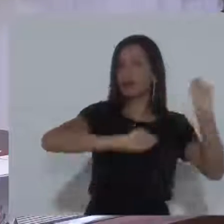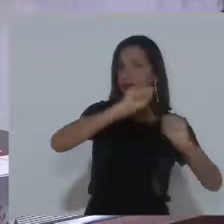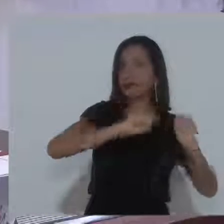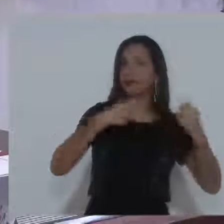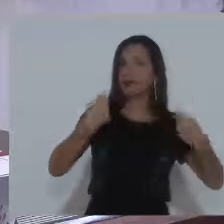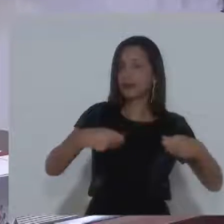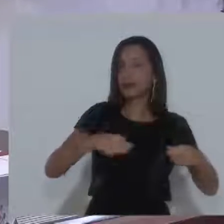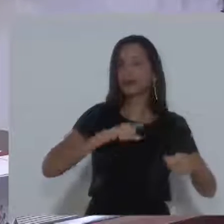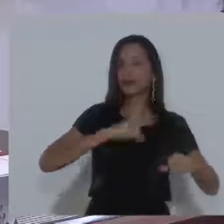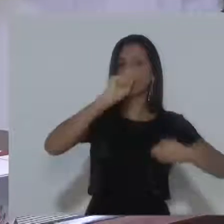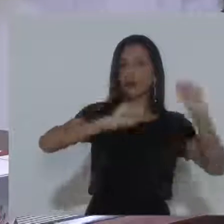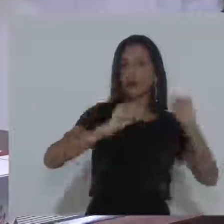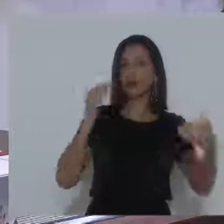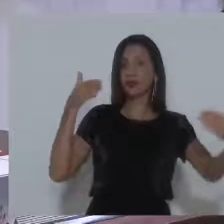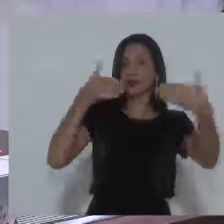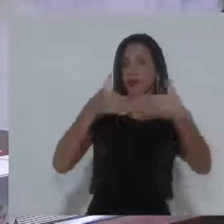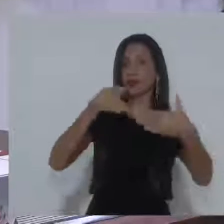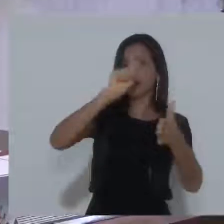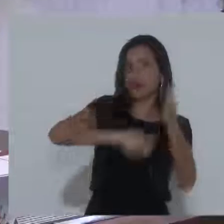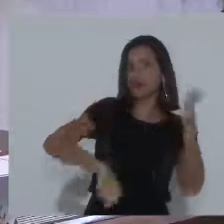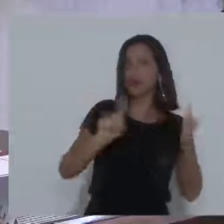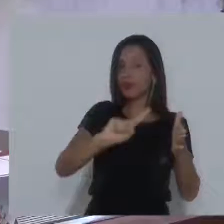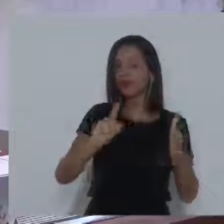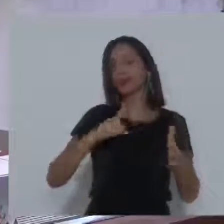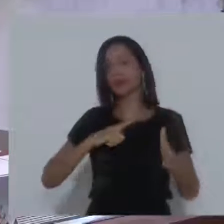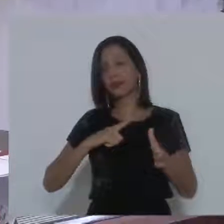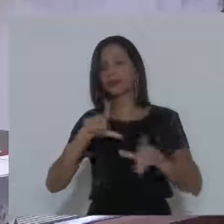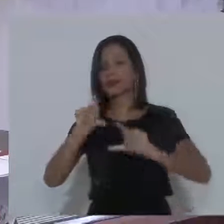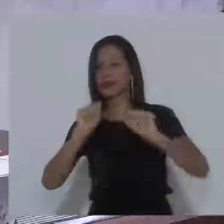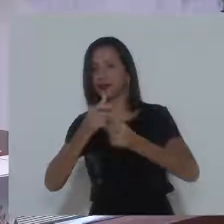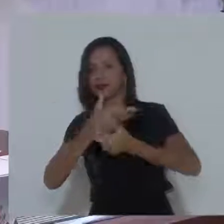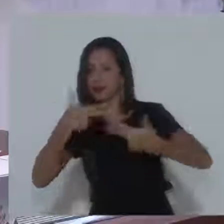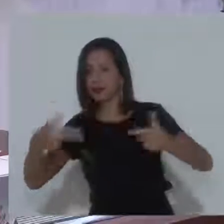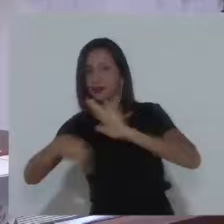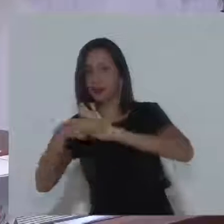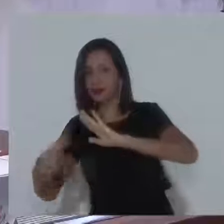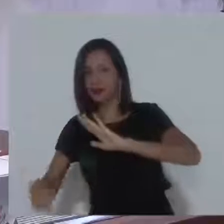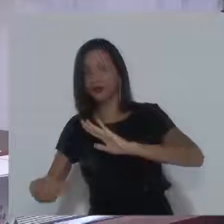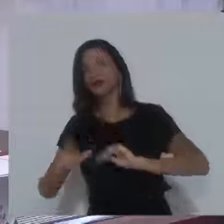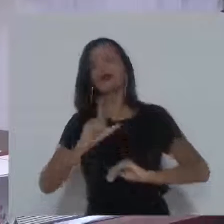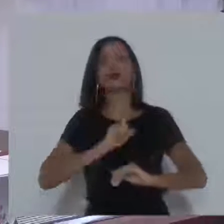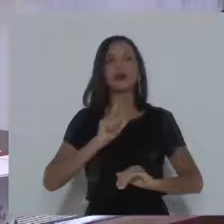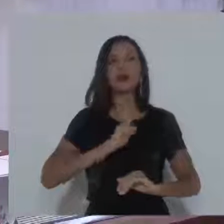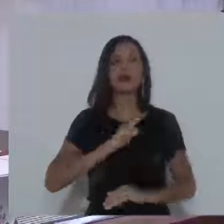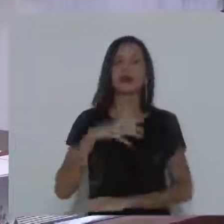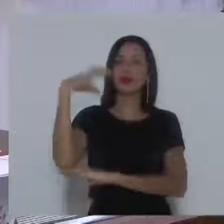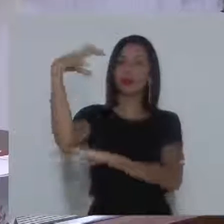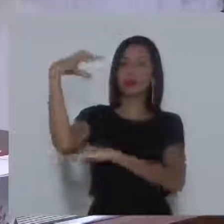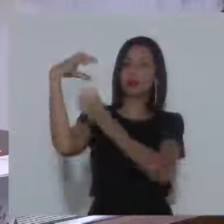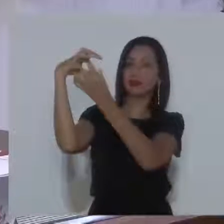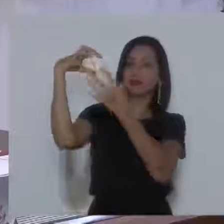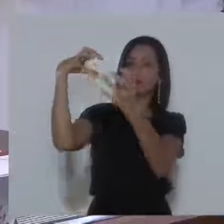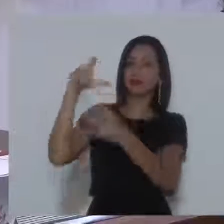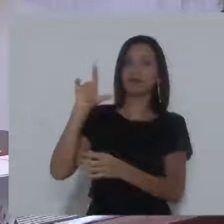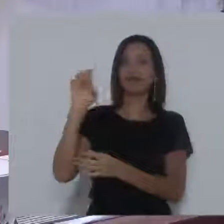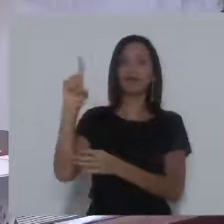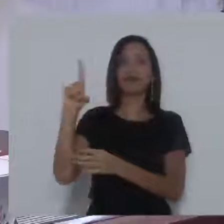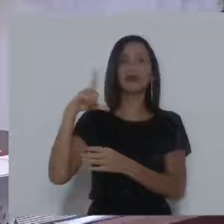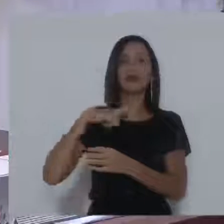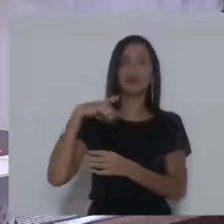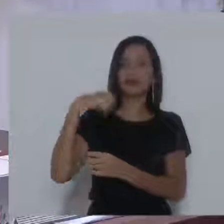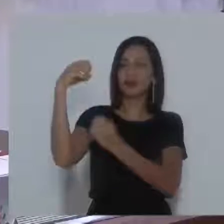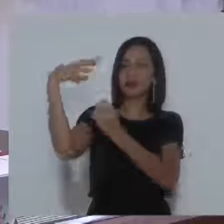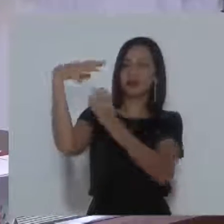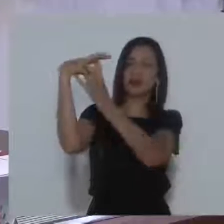chamamento público e tudo mais, mas há projetos desse tipo, em que a empresa vem, troca toda a iluminação LED, tem até sensores que marcam a presença de